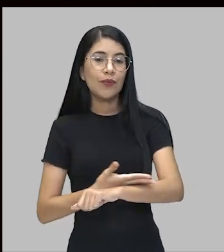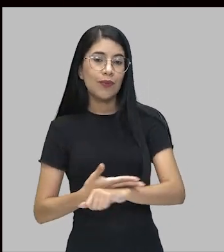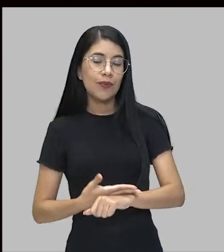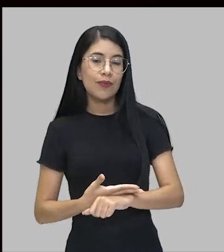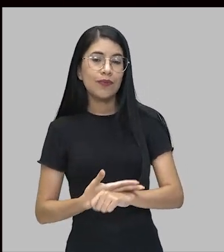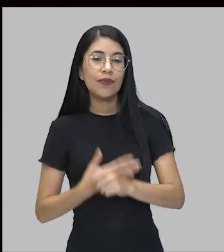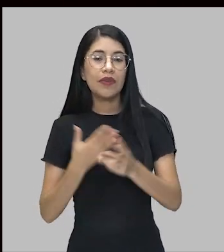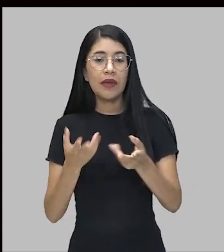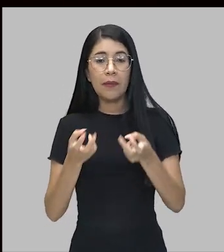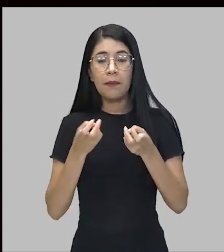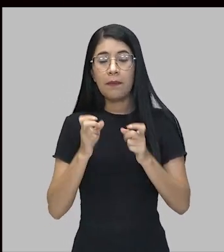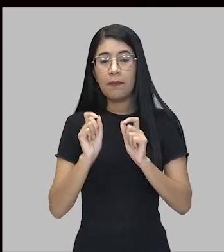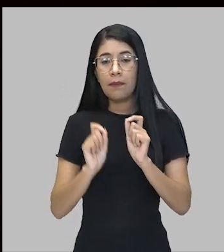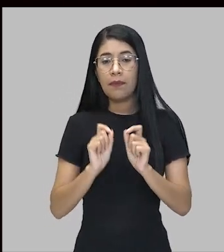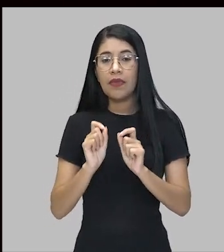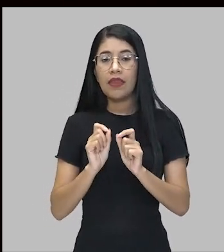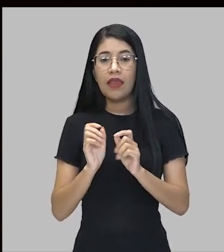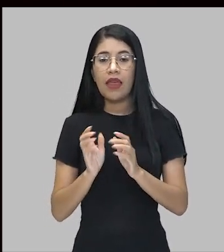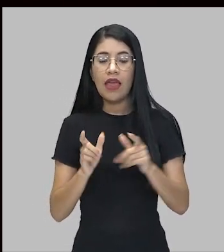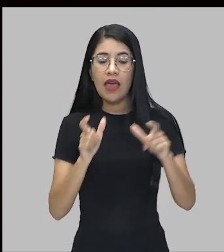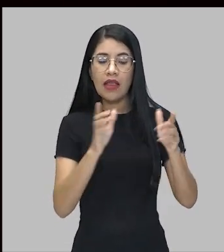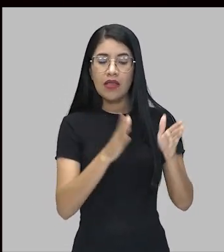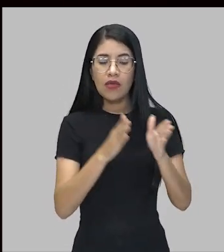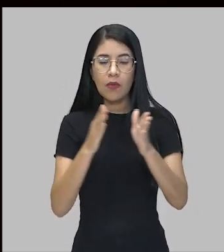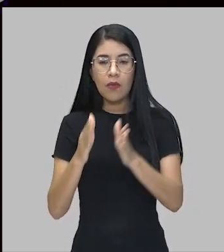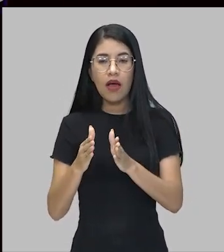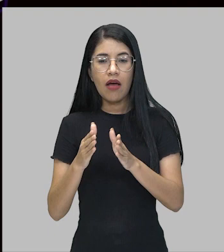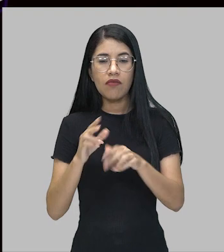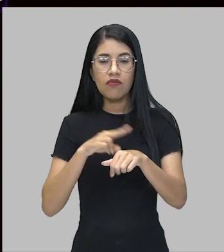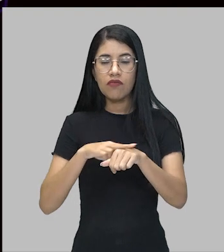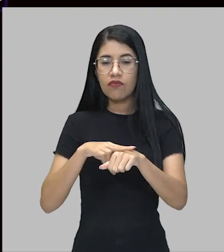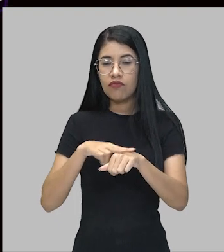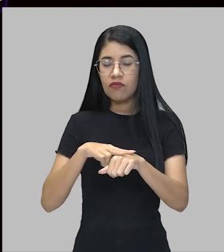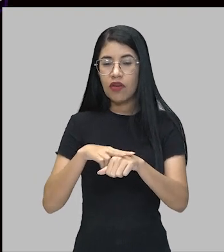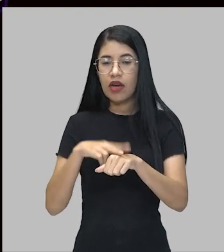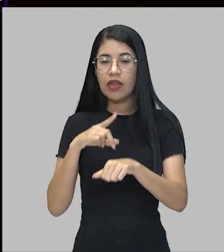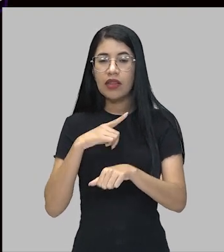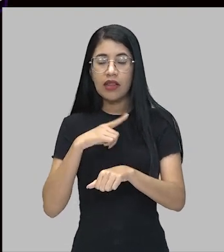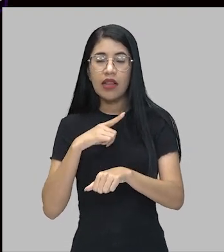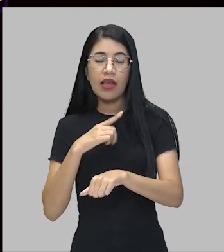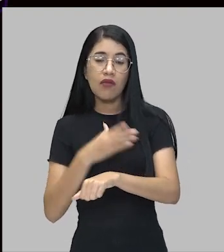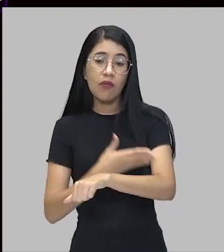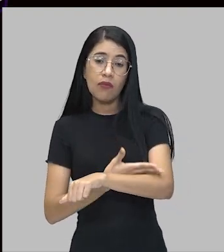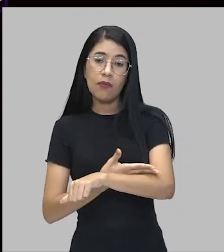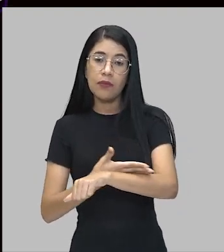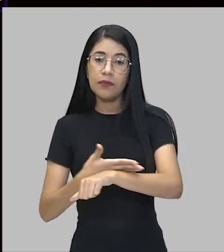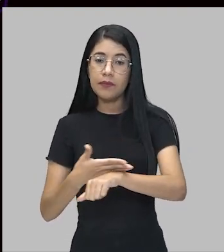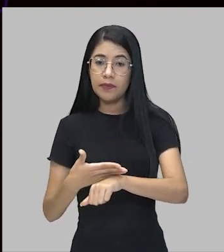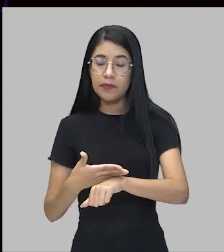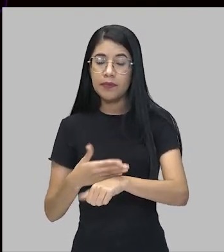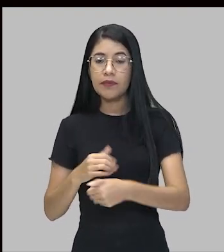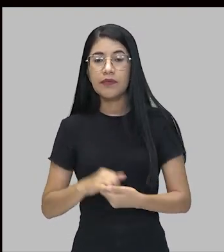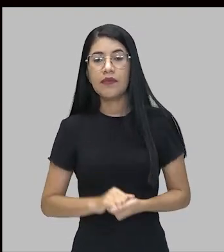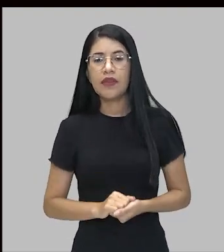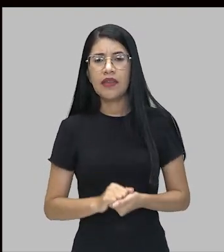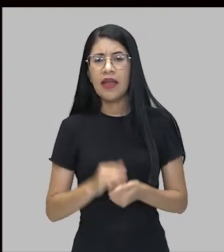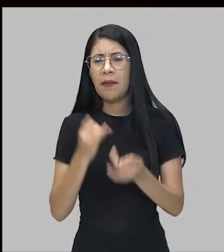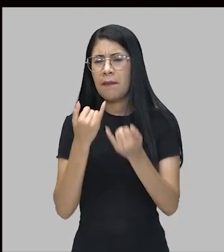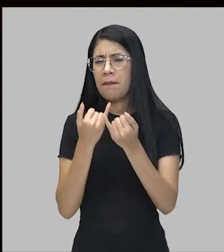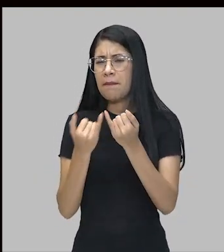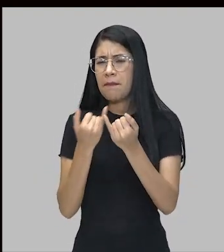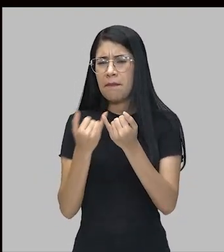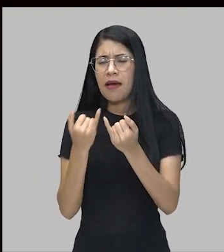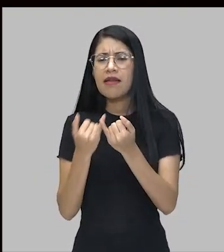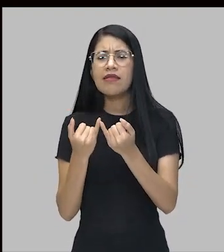Observem vocês que ao lado do cartão verde aí que ficou preto, nós temos o cartão branco. Ele é muito parecido com o